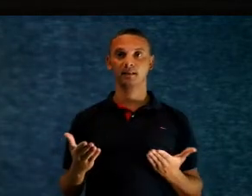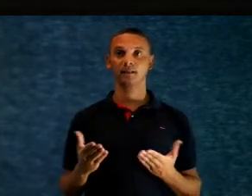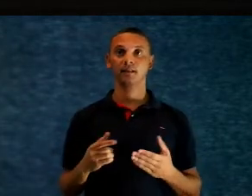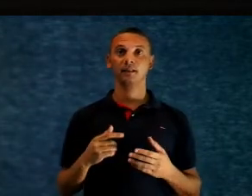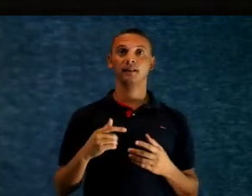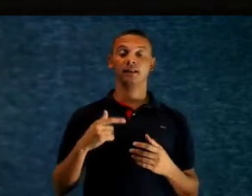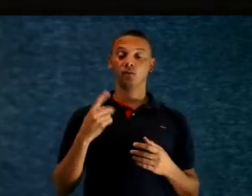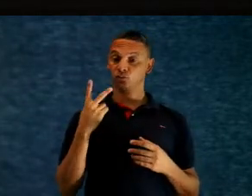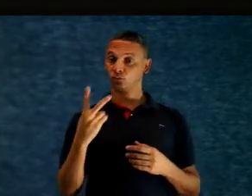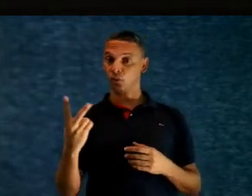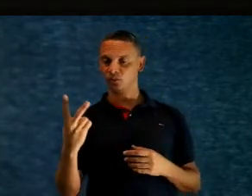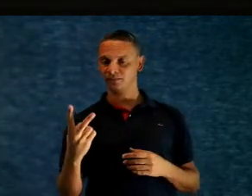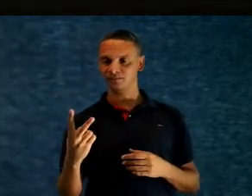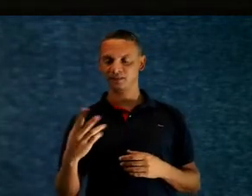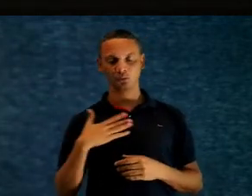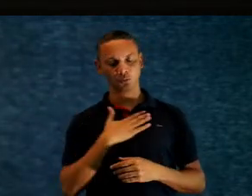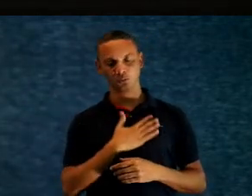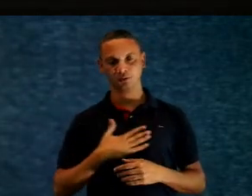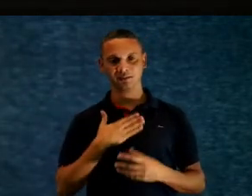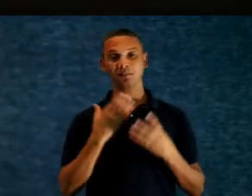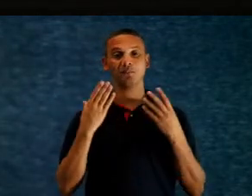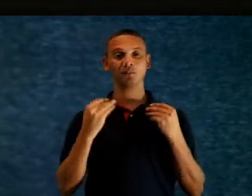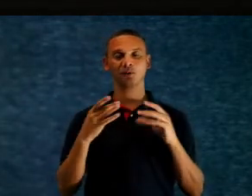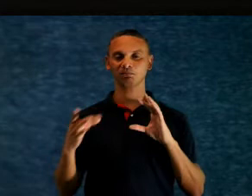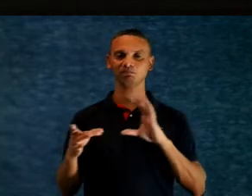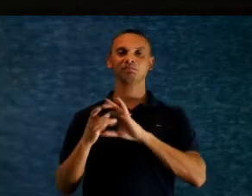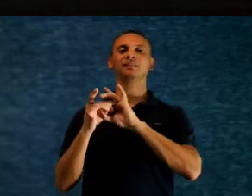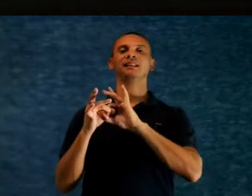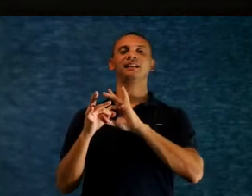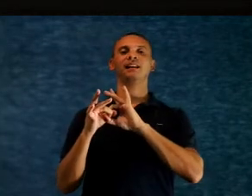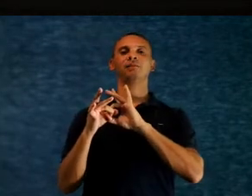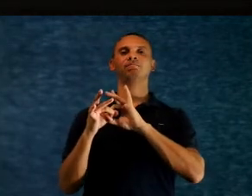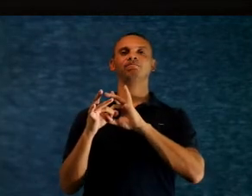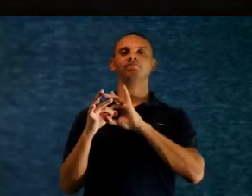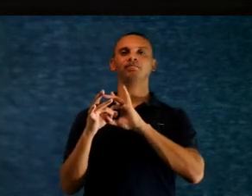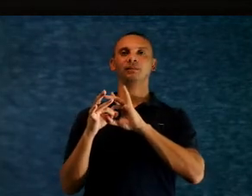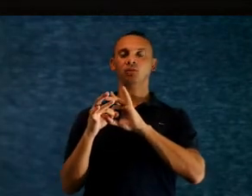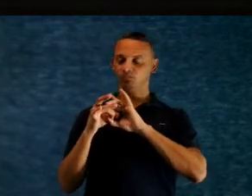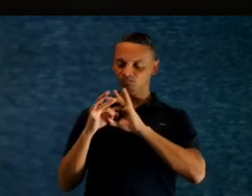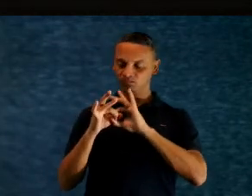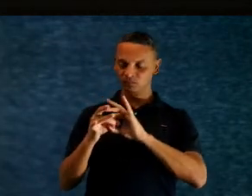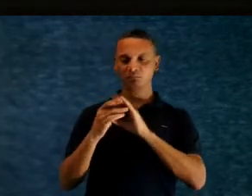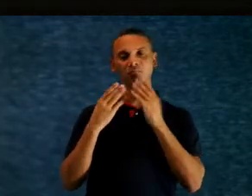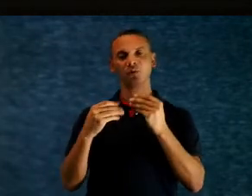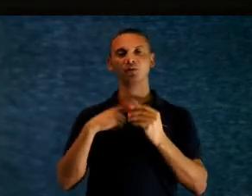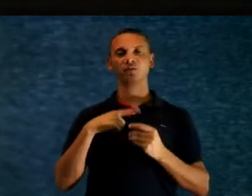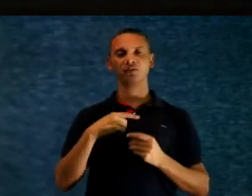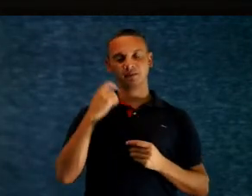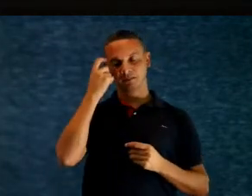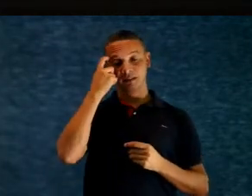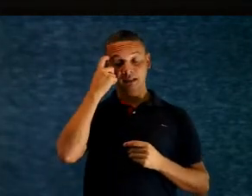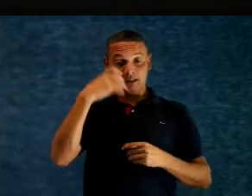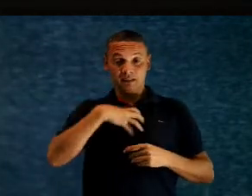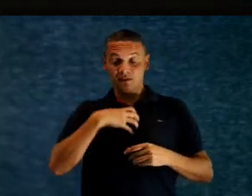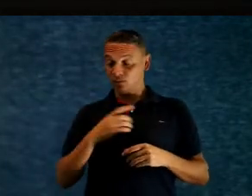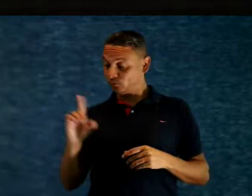muito grande entre a filha e o pai. E isso eu sempre entendi pela identidade intelectual